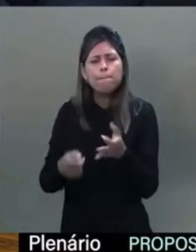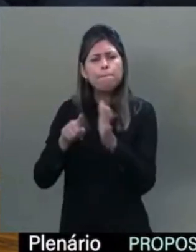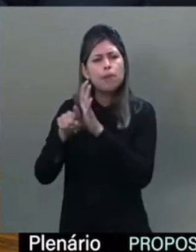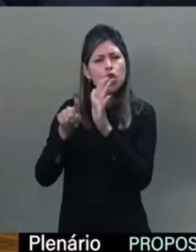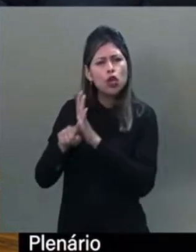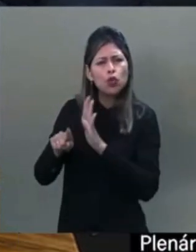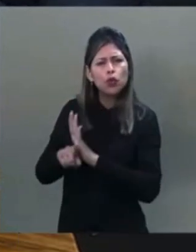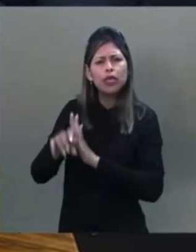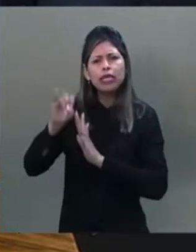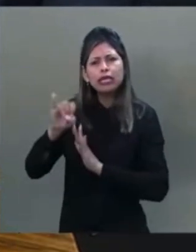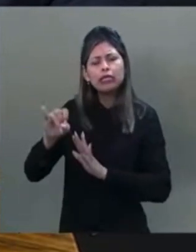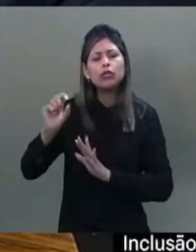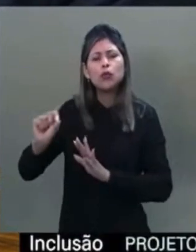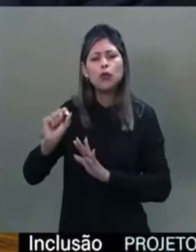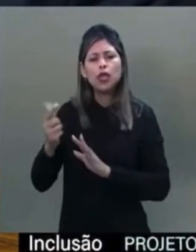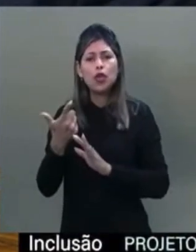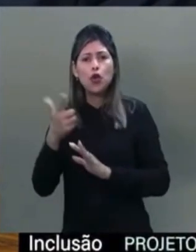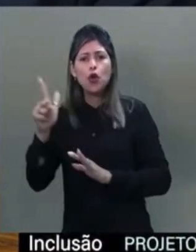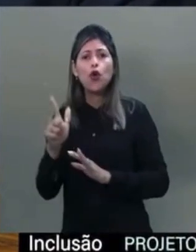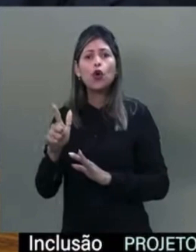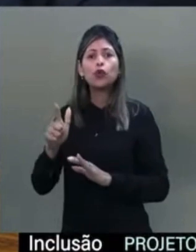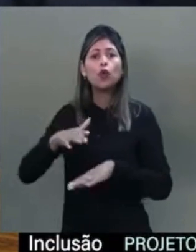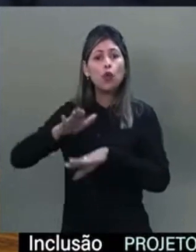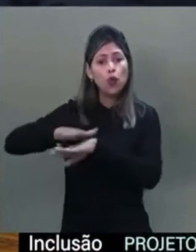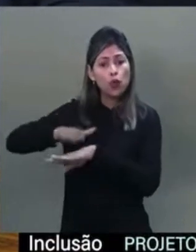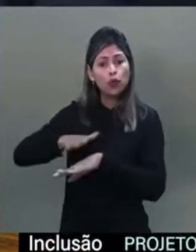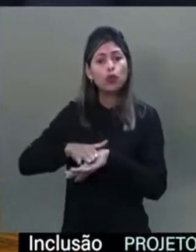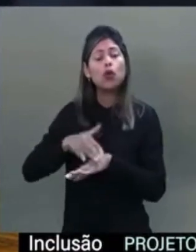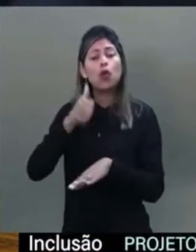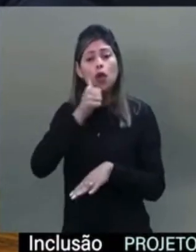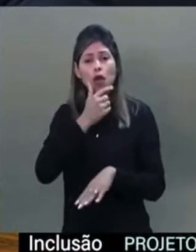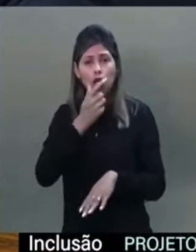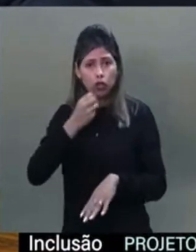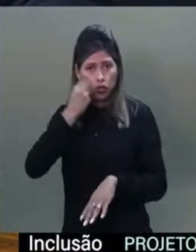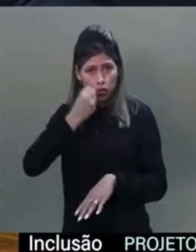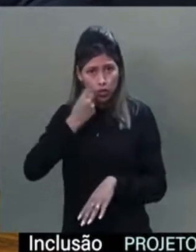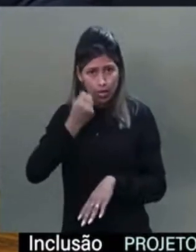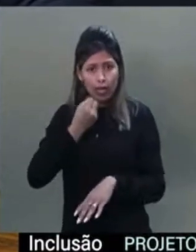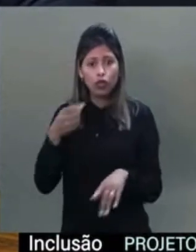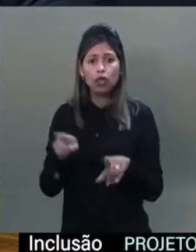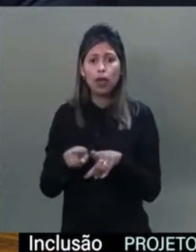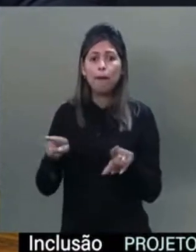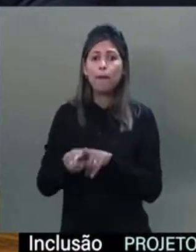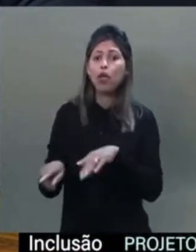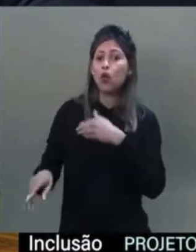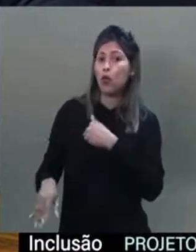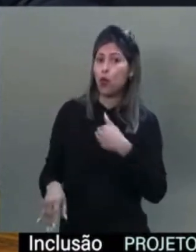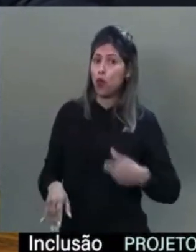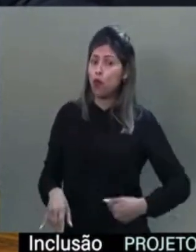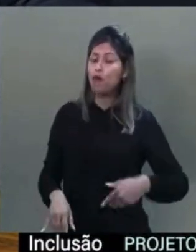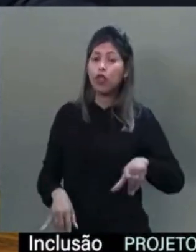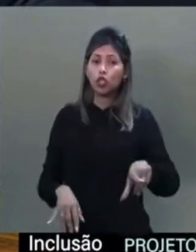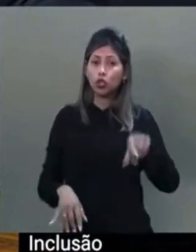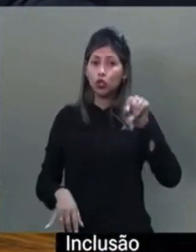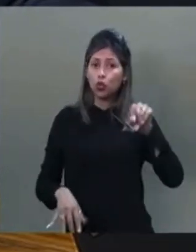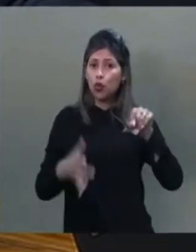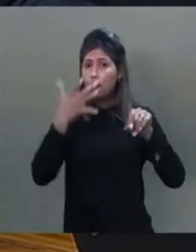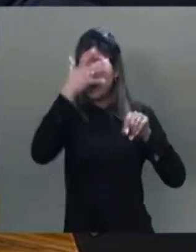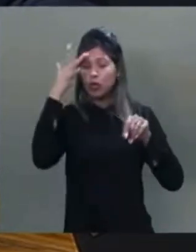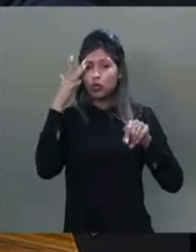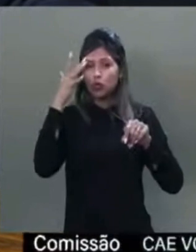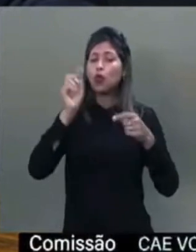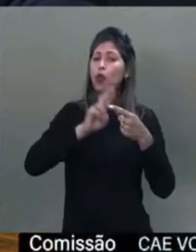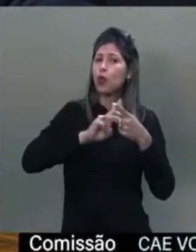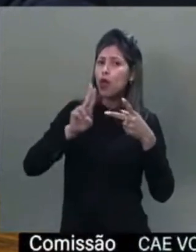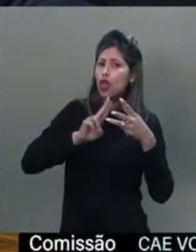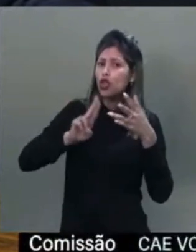dos atuais senadores e do atual governo para indicar pessoas, nomes